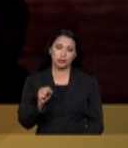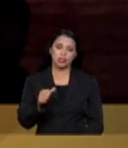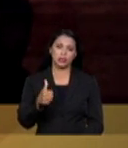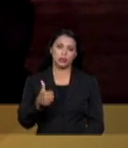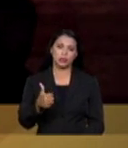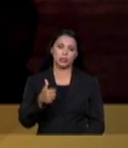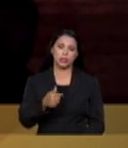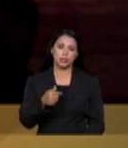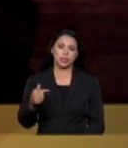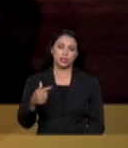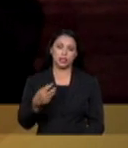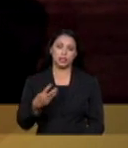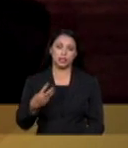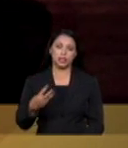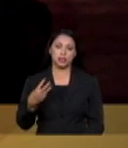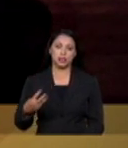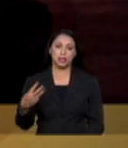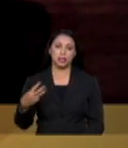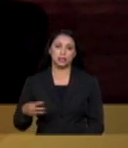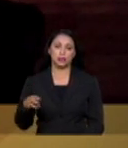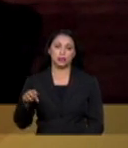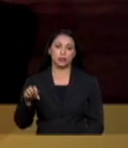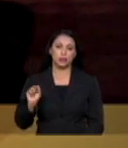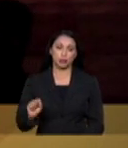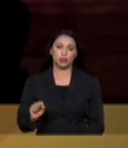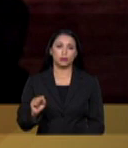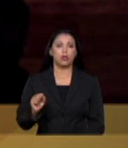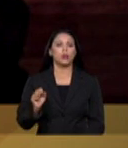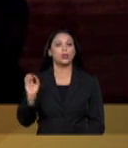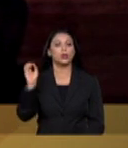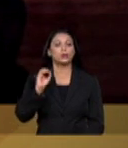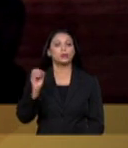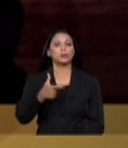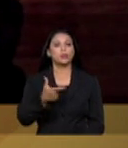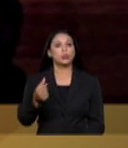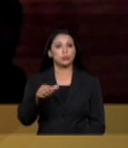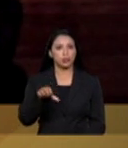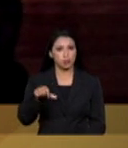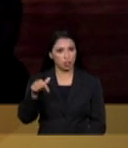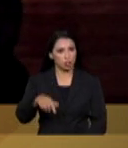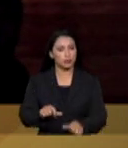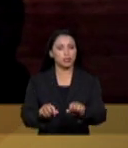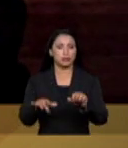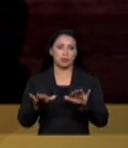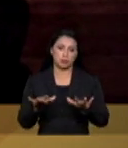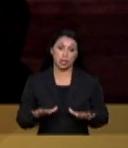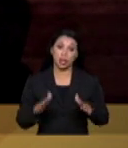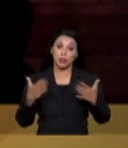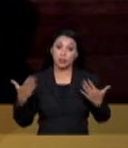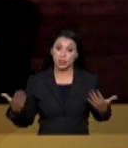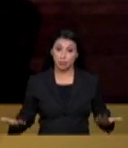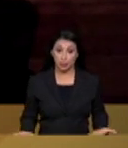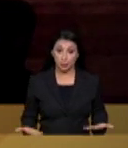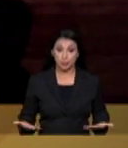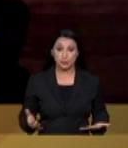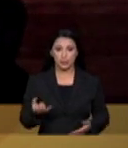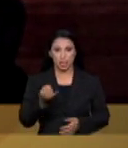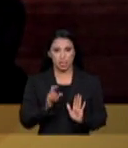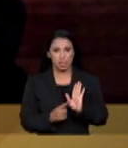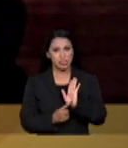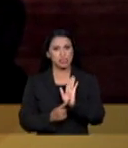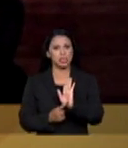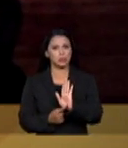817 38 em 16 de outubro 2019 neste planar por Sam